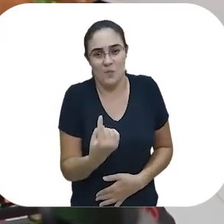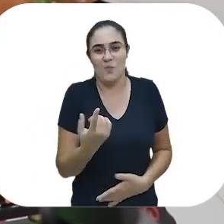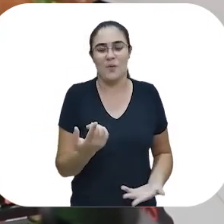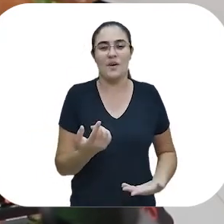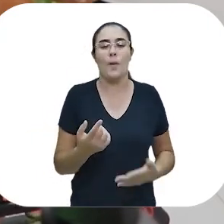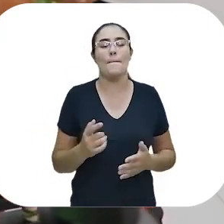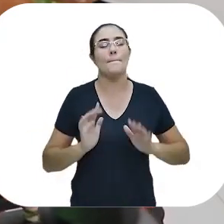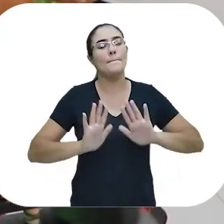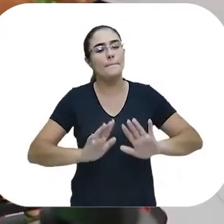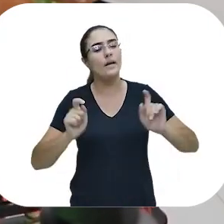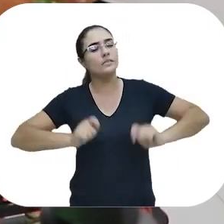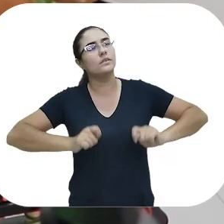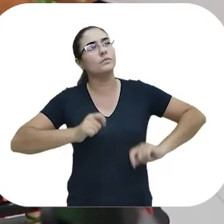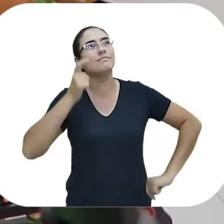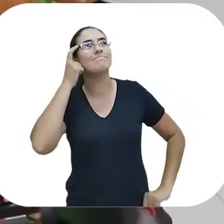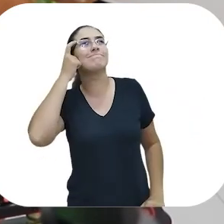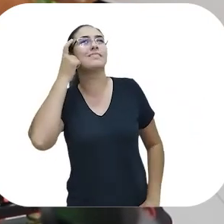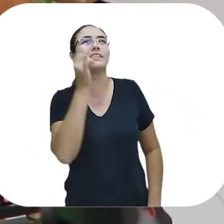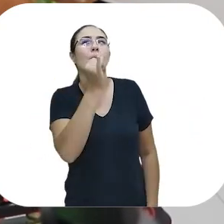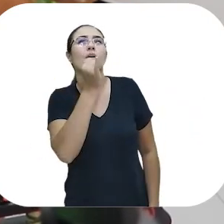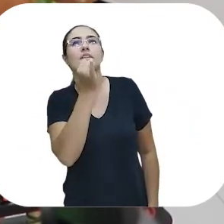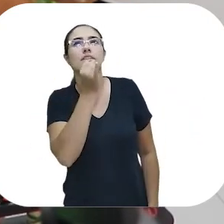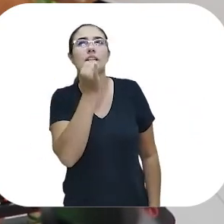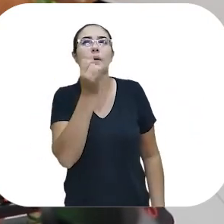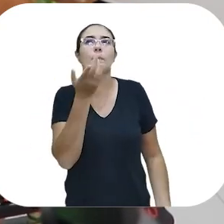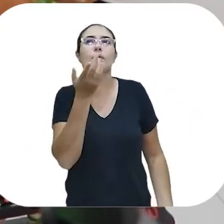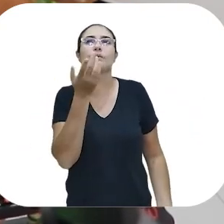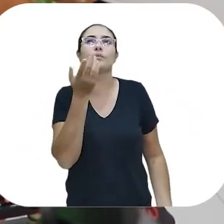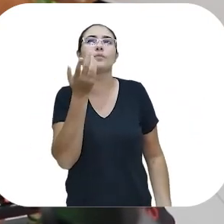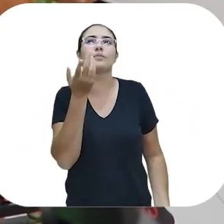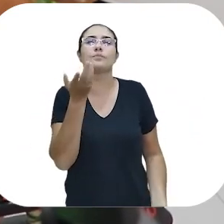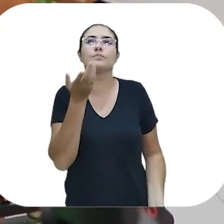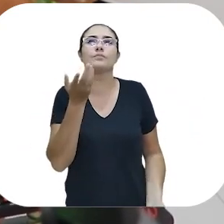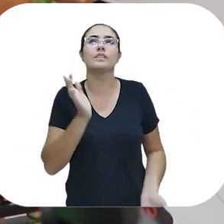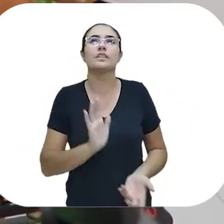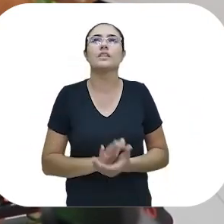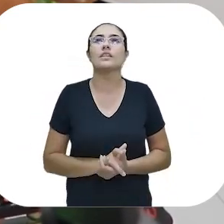definição. Mas se eu puder pensar, por exemplo,